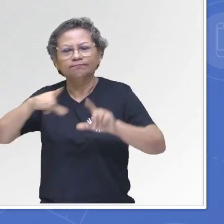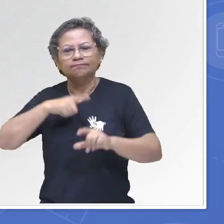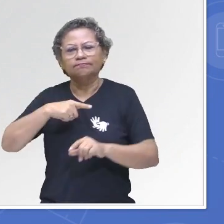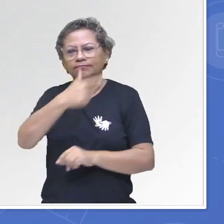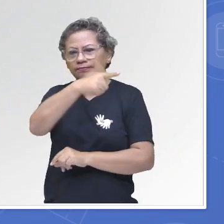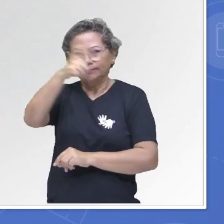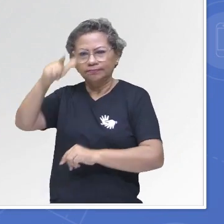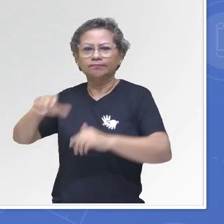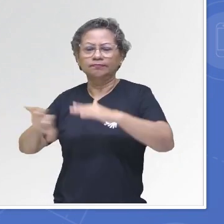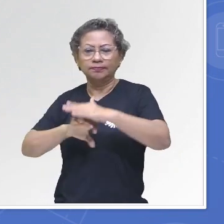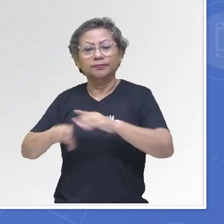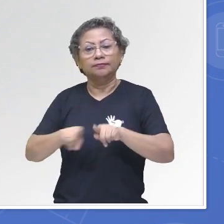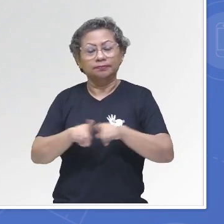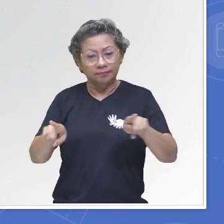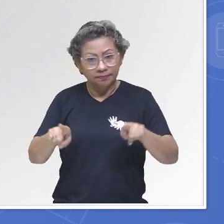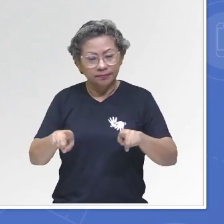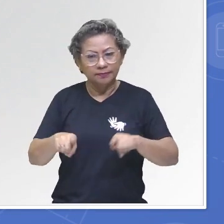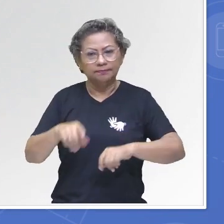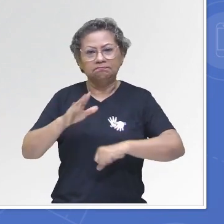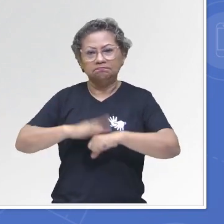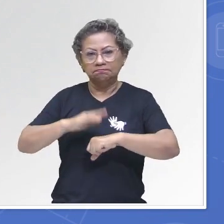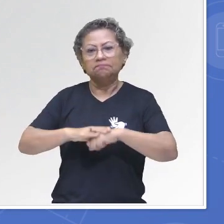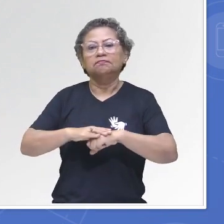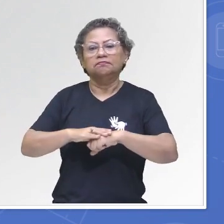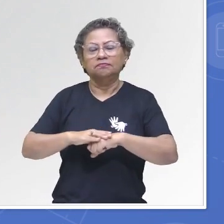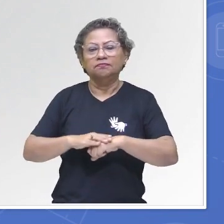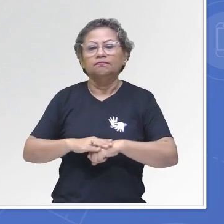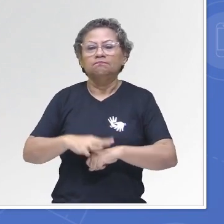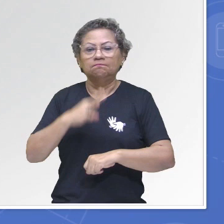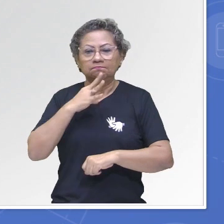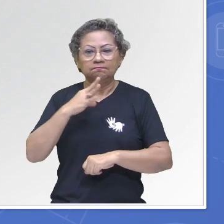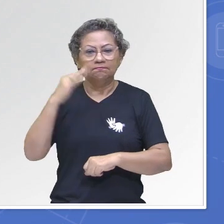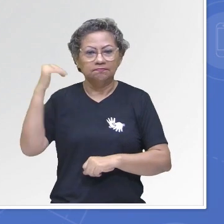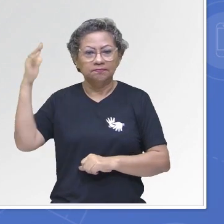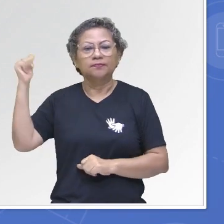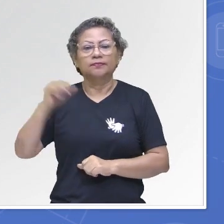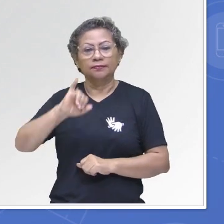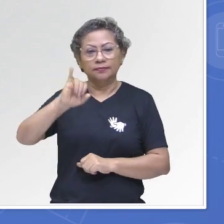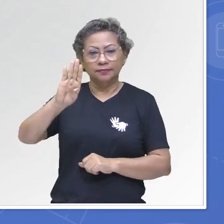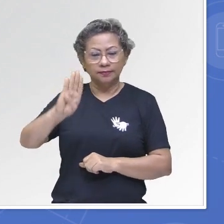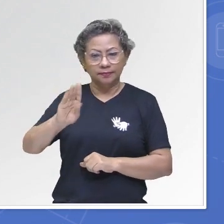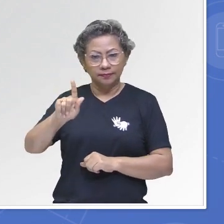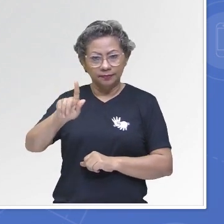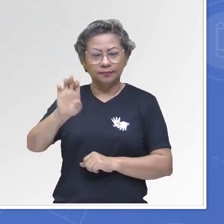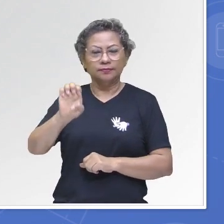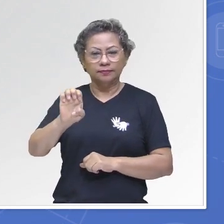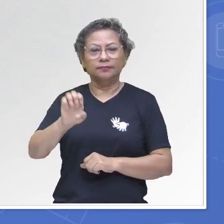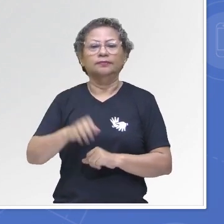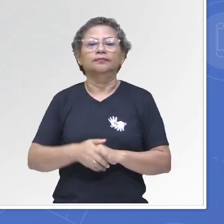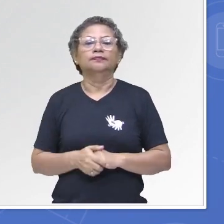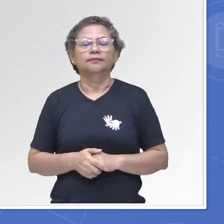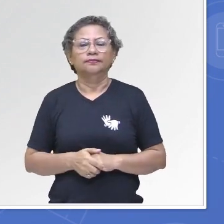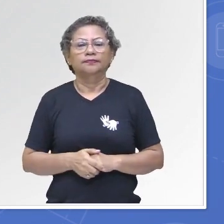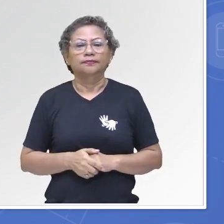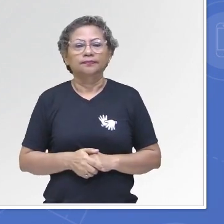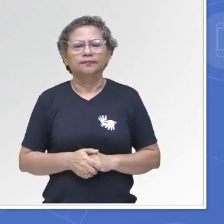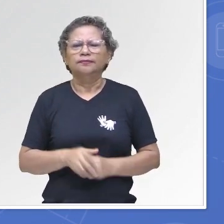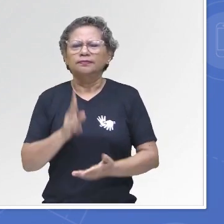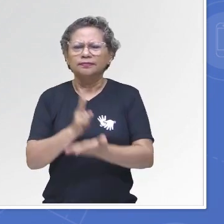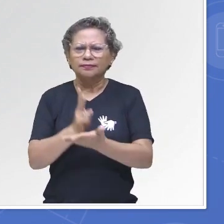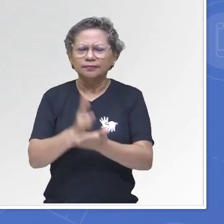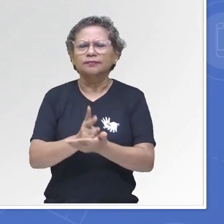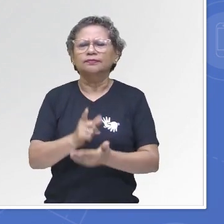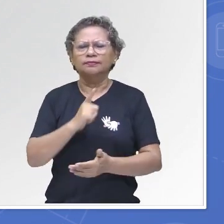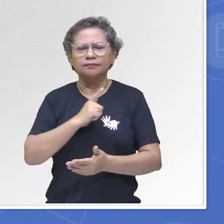IBGE é a maior delas. Um dos tipos de pesquisa, inclusive, que aparece com frequência nos meios de comunicação é